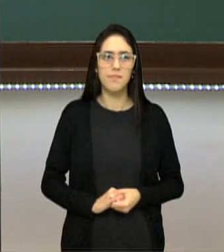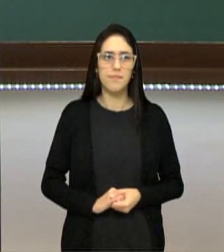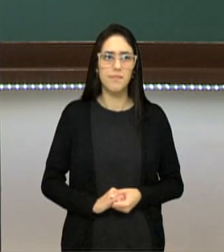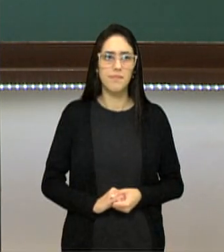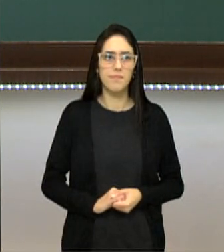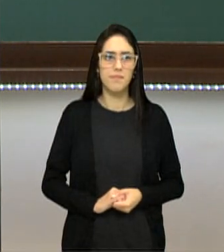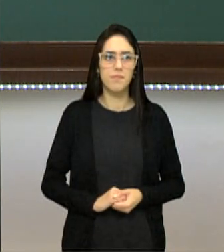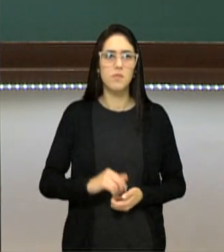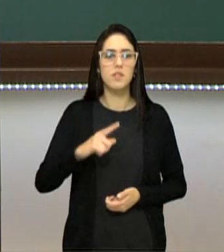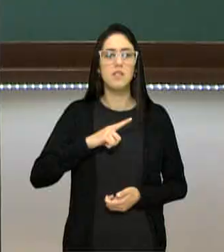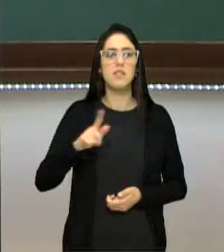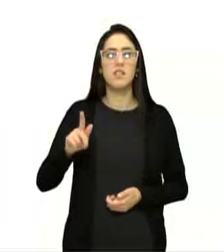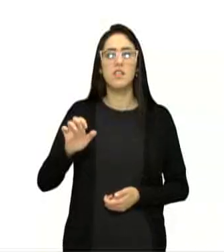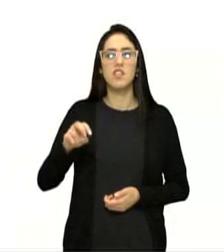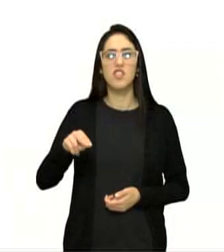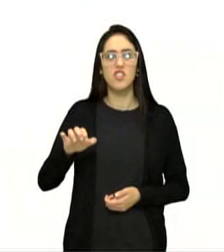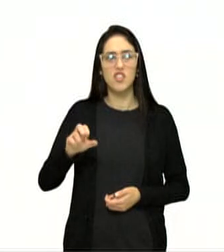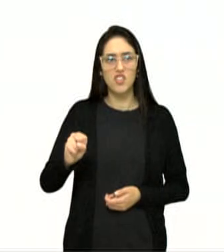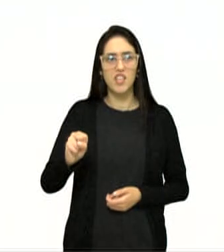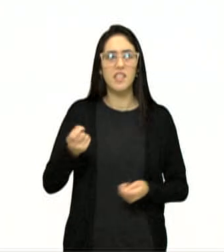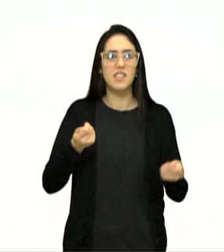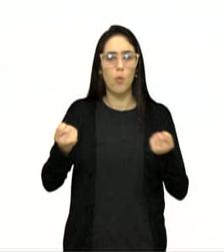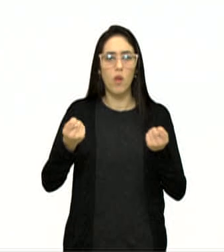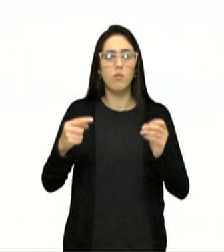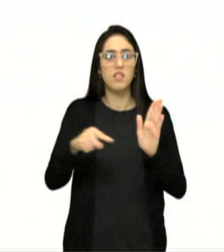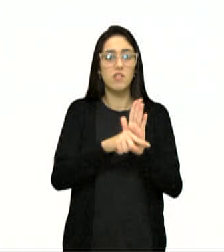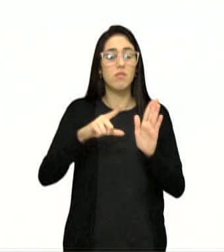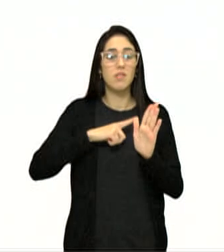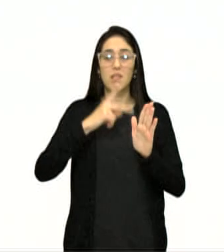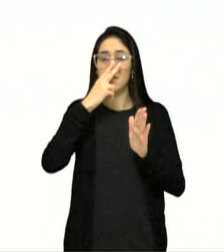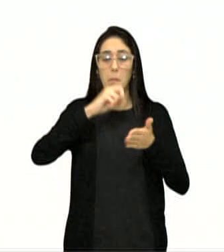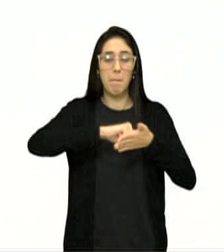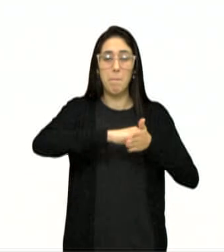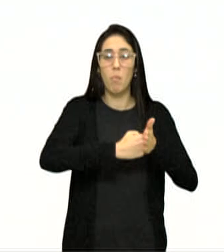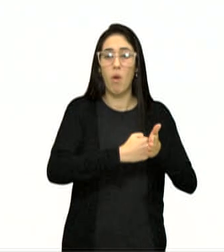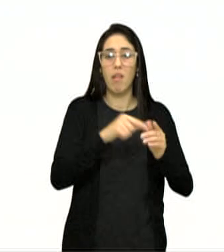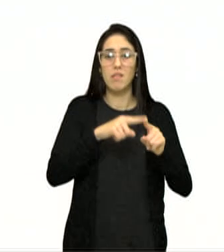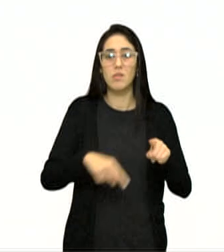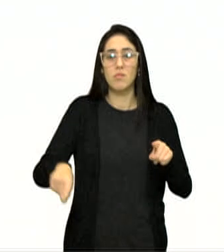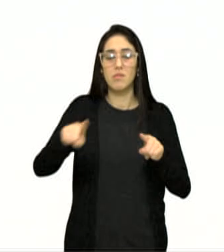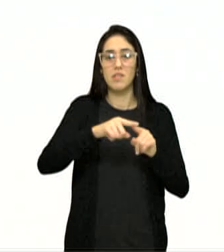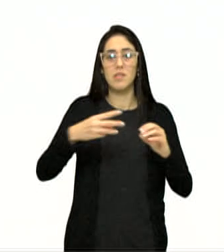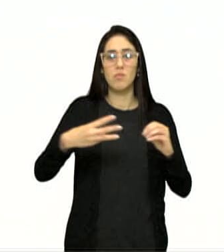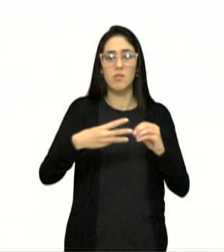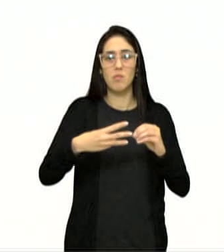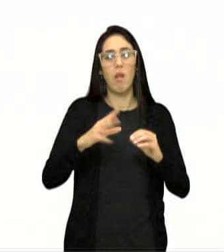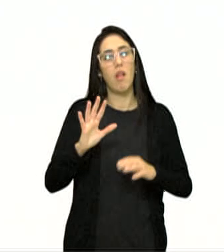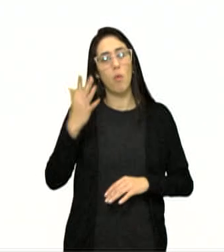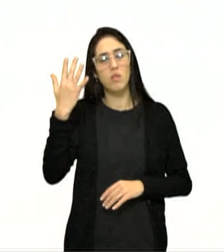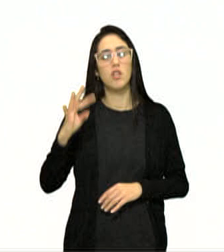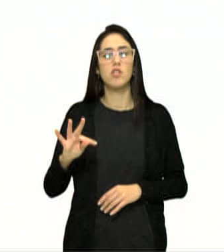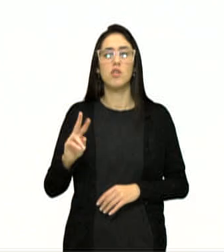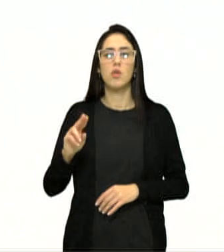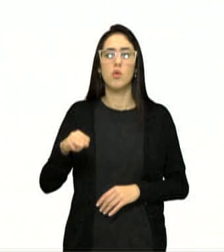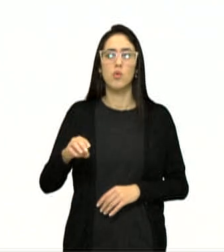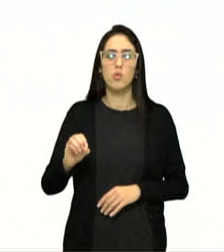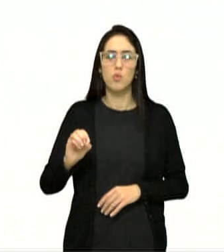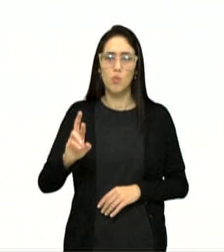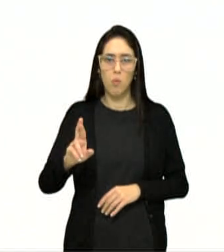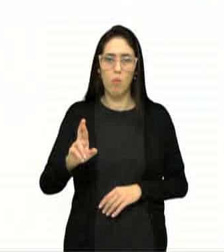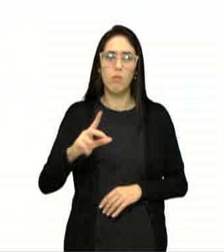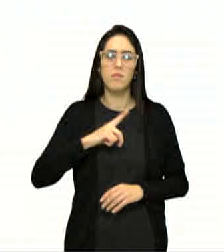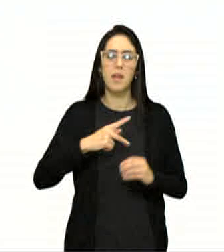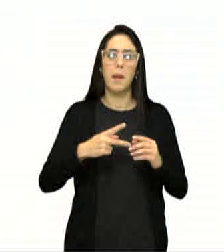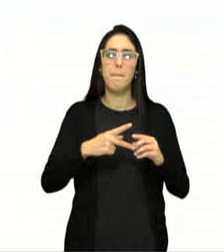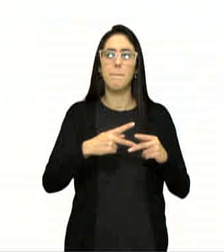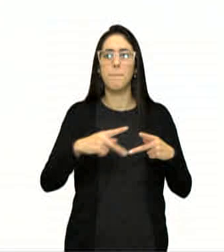Genes reguladores negativos bloqueiam a progressão desse ciclo celular, né? Por exemplo, supressores do tumor, né? Como a proteína